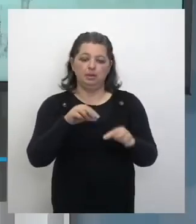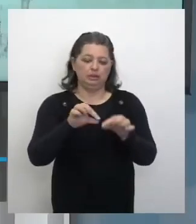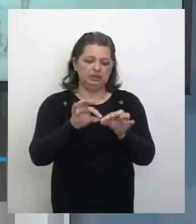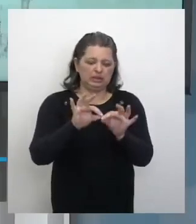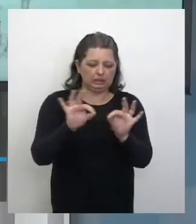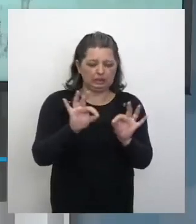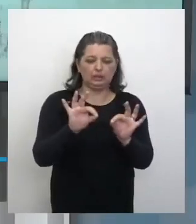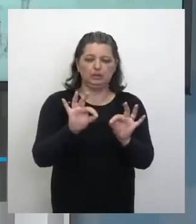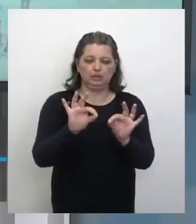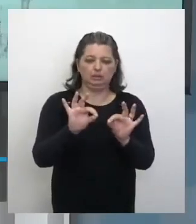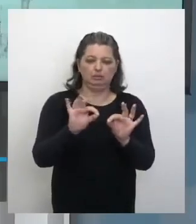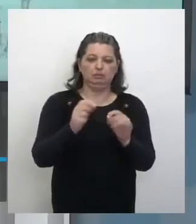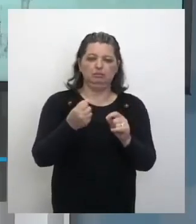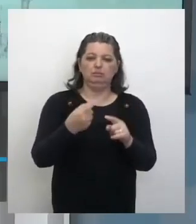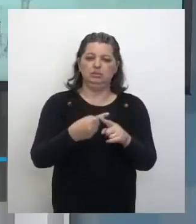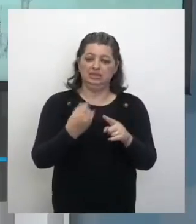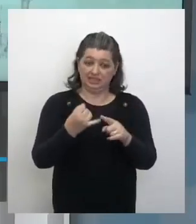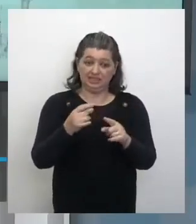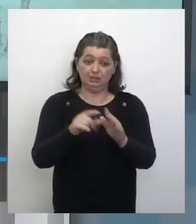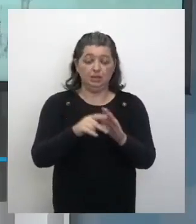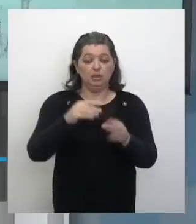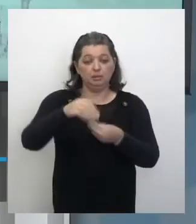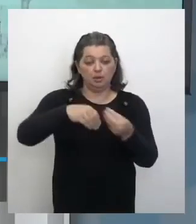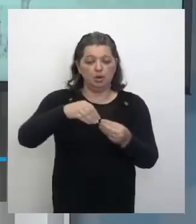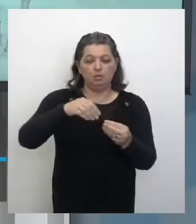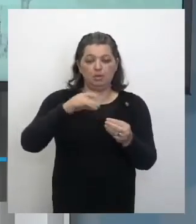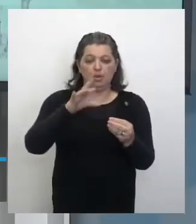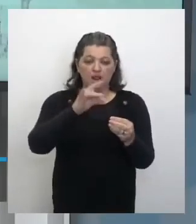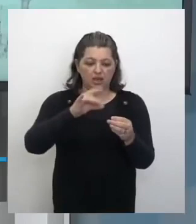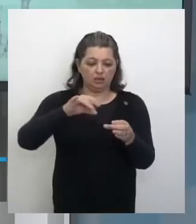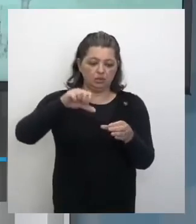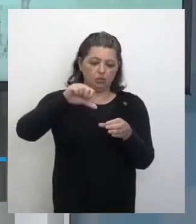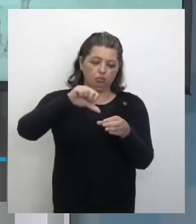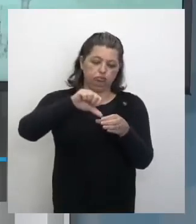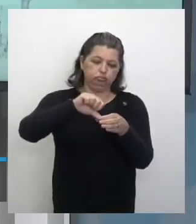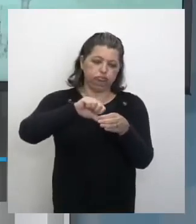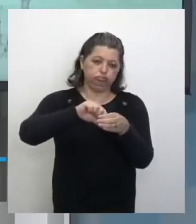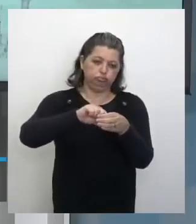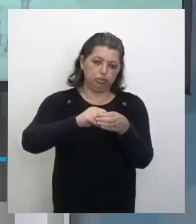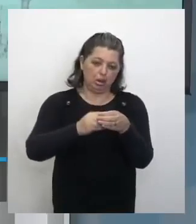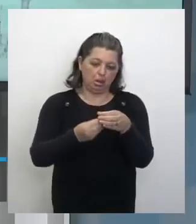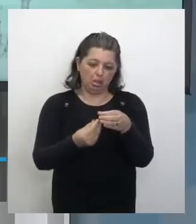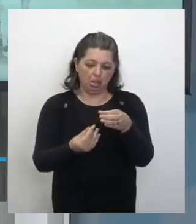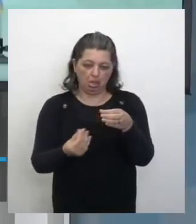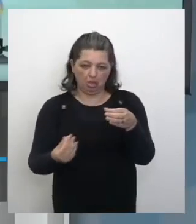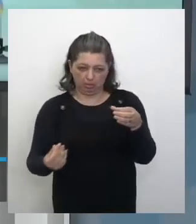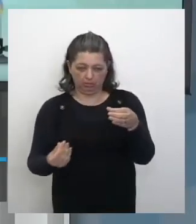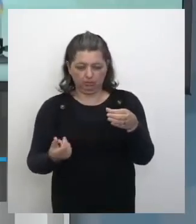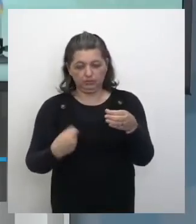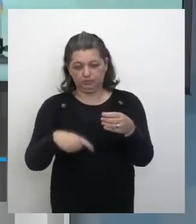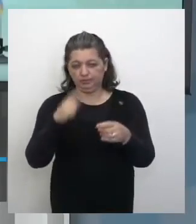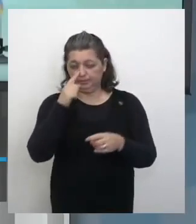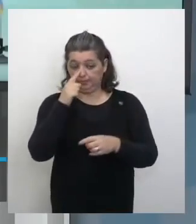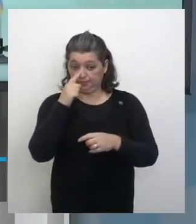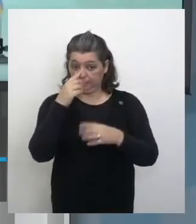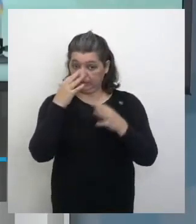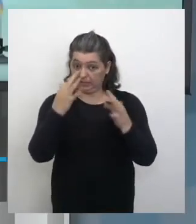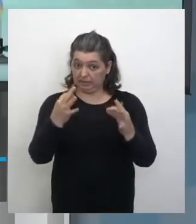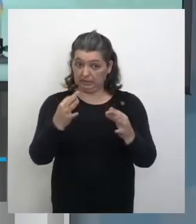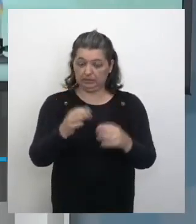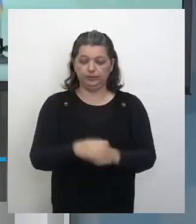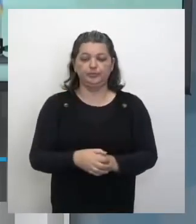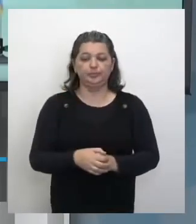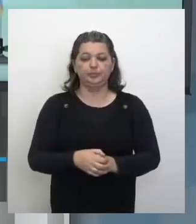naquele vidro, vai escorrer, vai quebrar o vidro e vai dar errado o meu reagente. Então, eu tenho que tomar cuidado com isso. Aqui